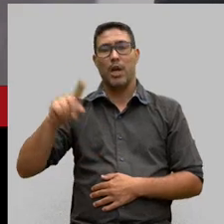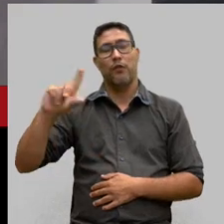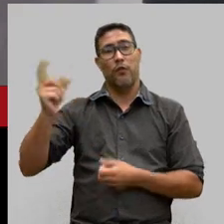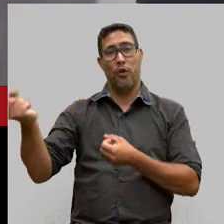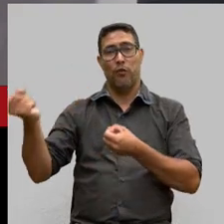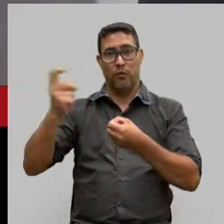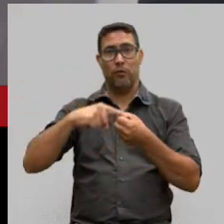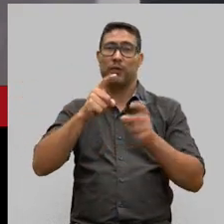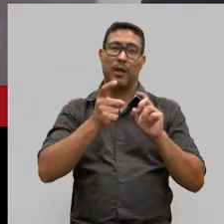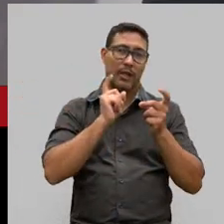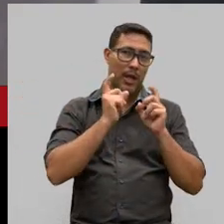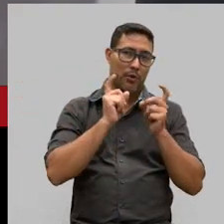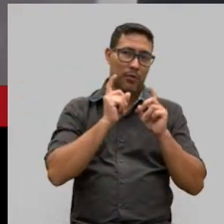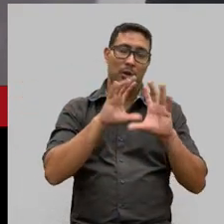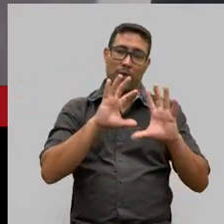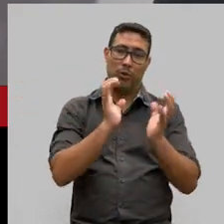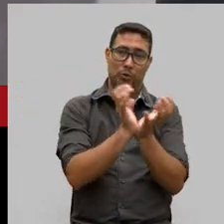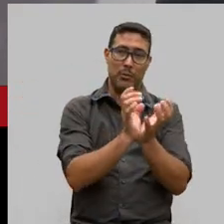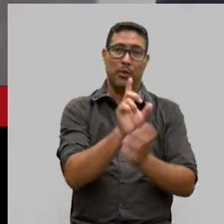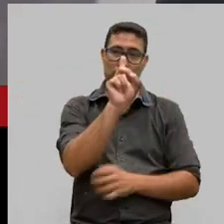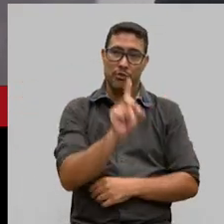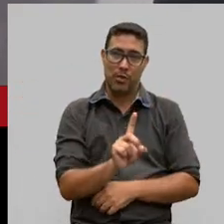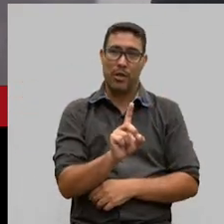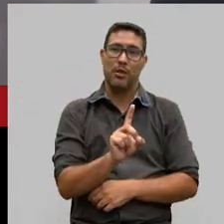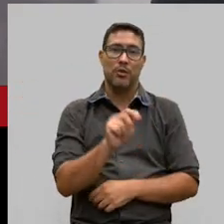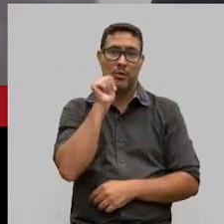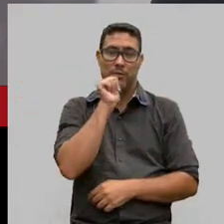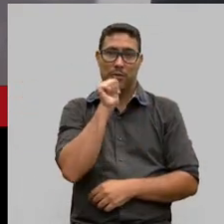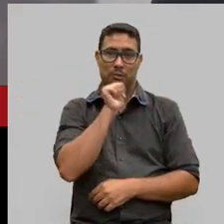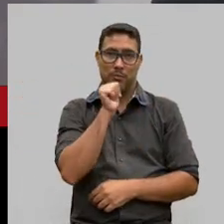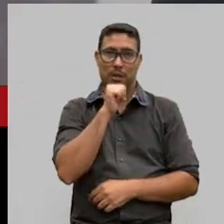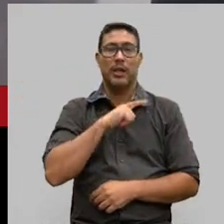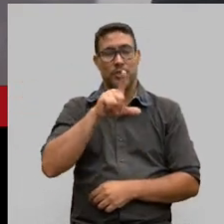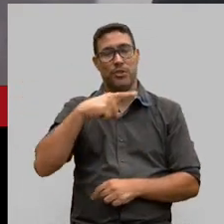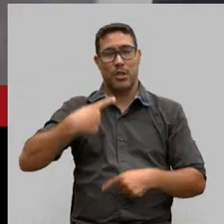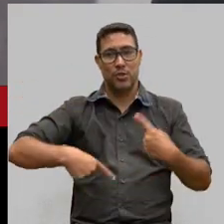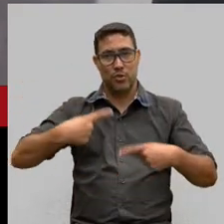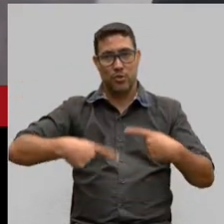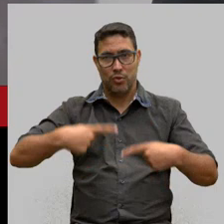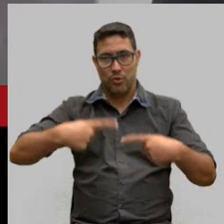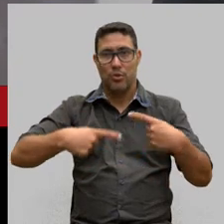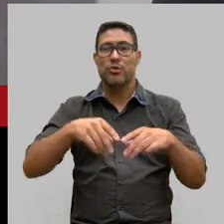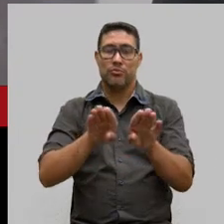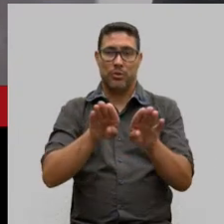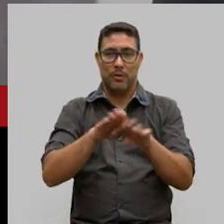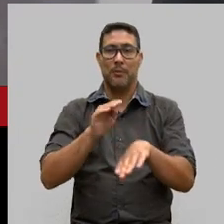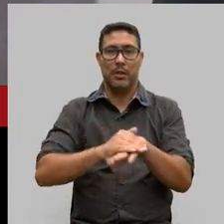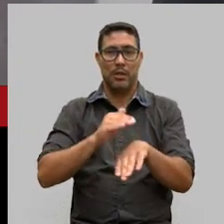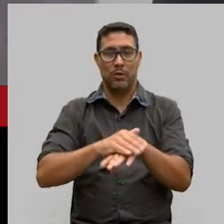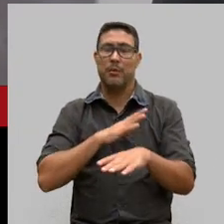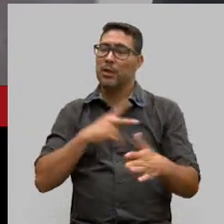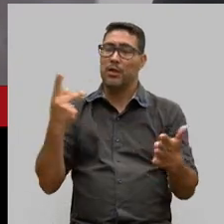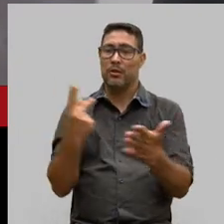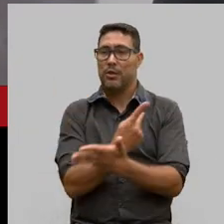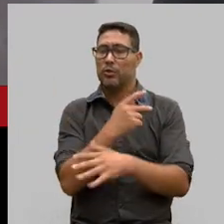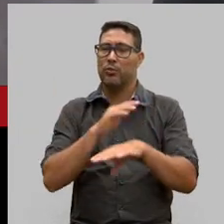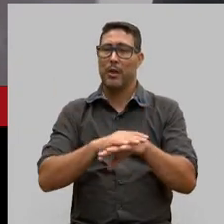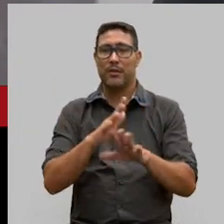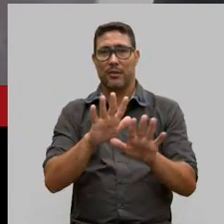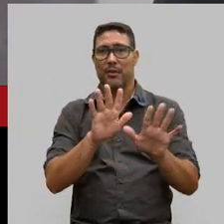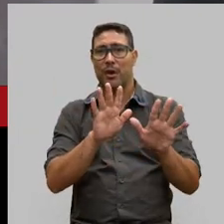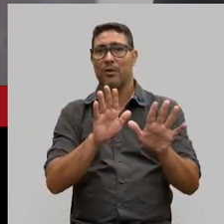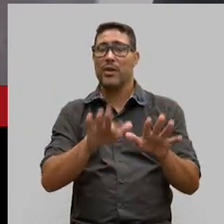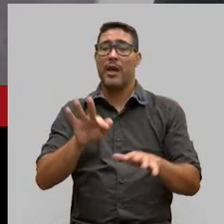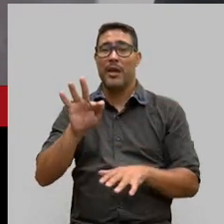reunião da comissão em defesa dos direitos da mulher que nós estamos discutindo também uma situação invisível que é a questão da